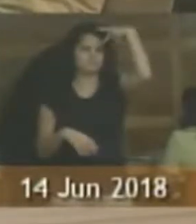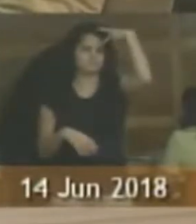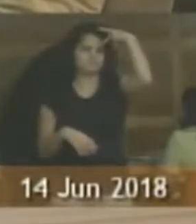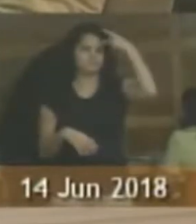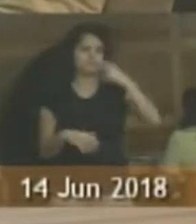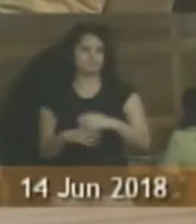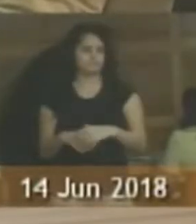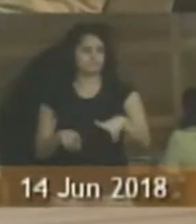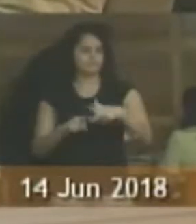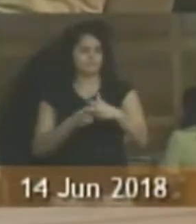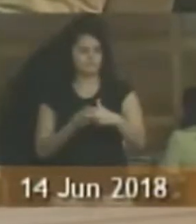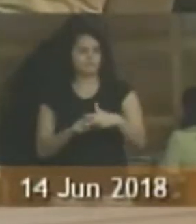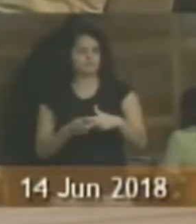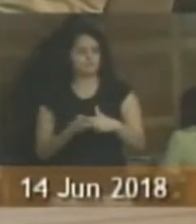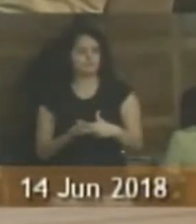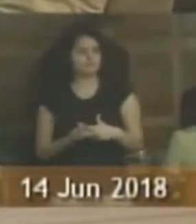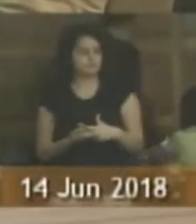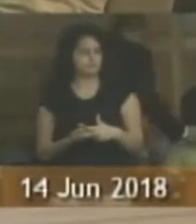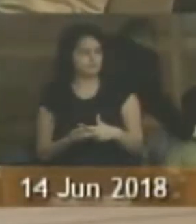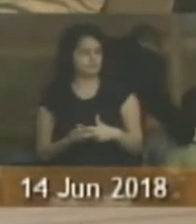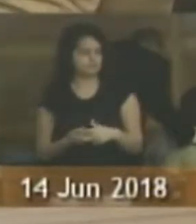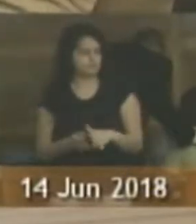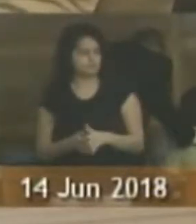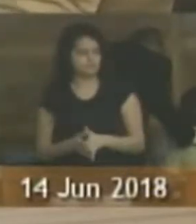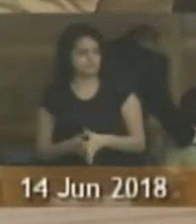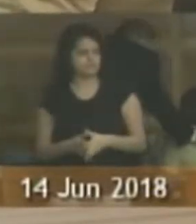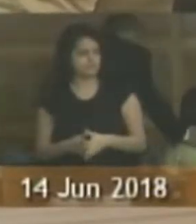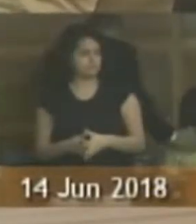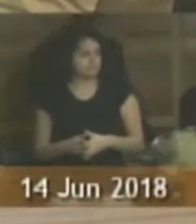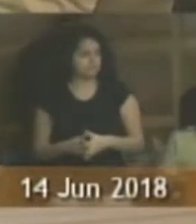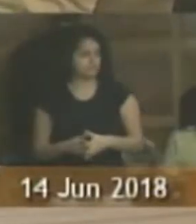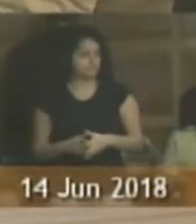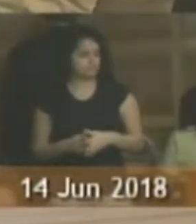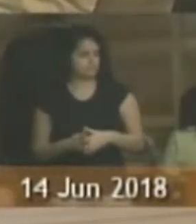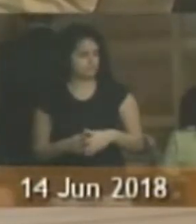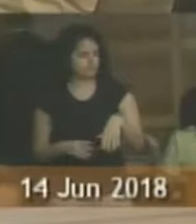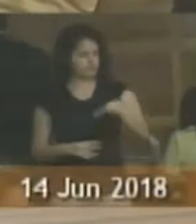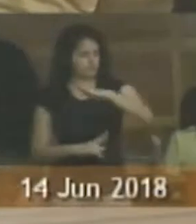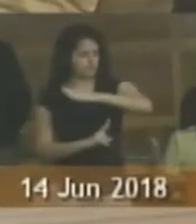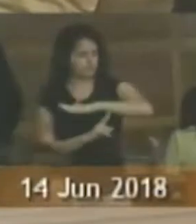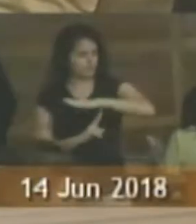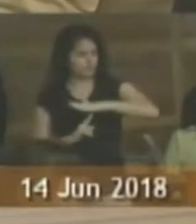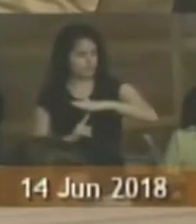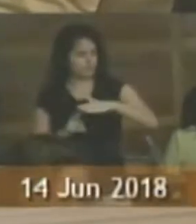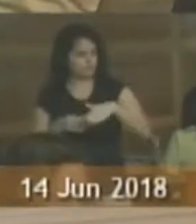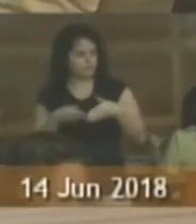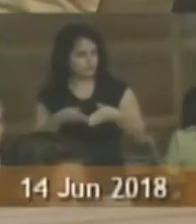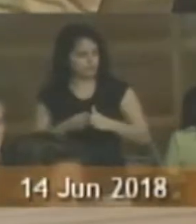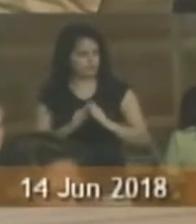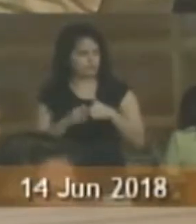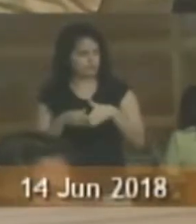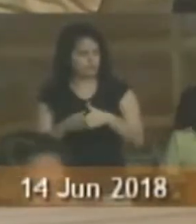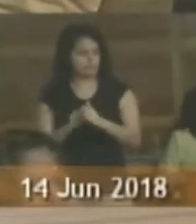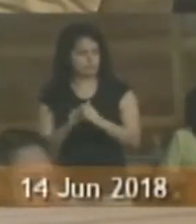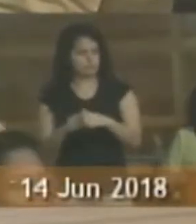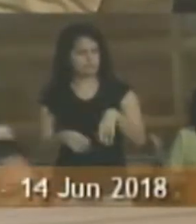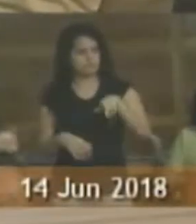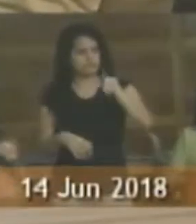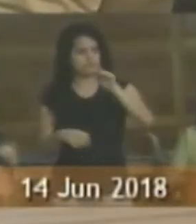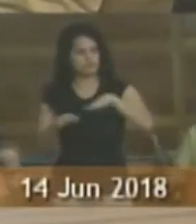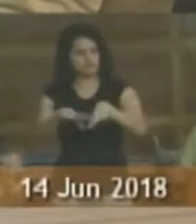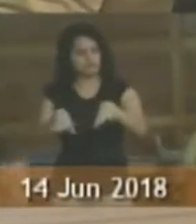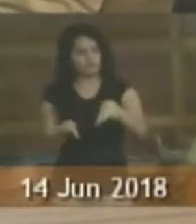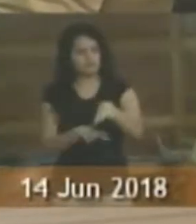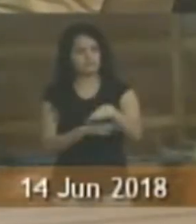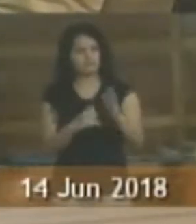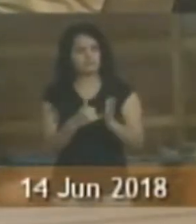a manutenção e ou reforma de embarque e desembarque da Praia da Piedade, Ilha da Jipóia.